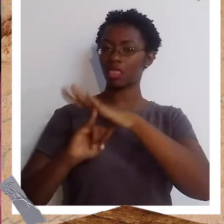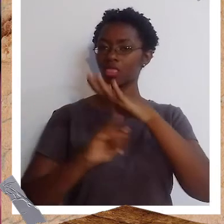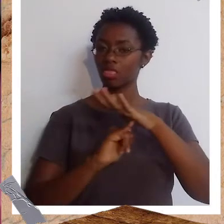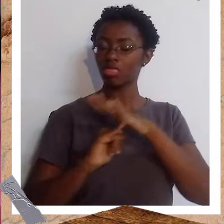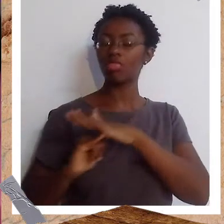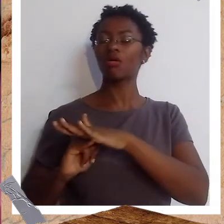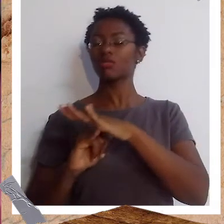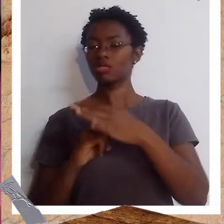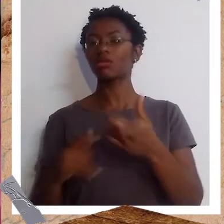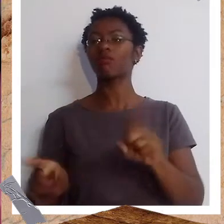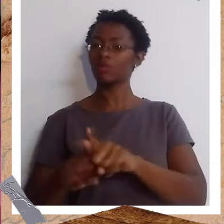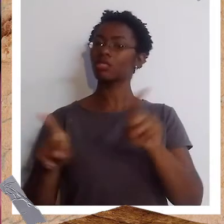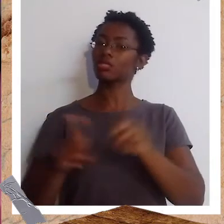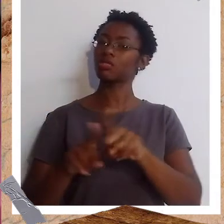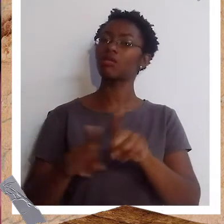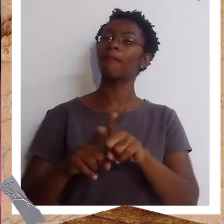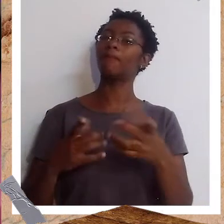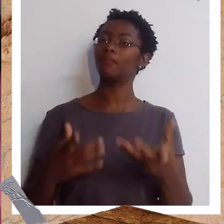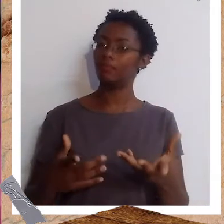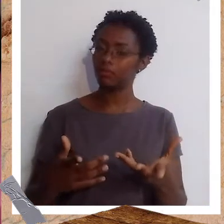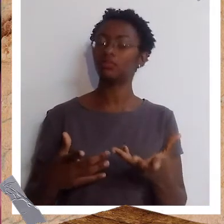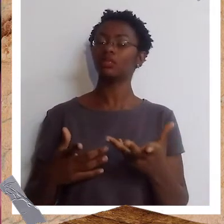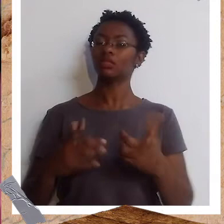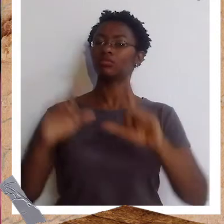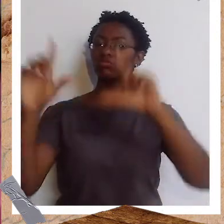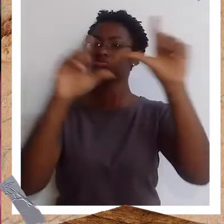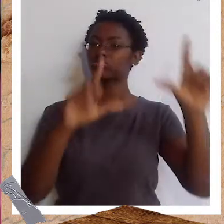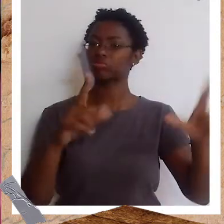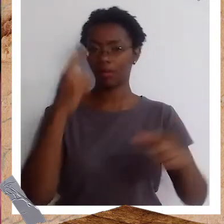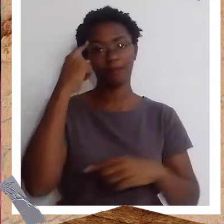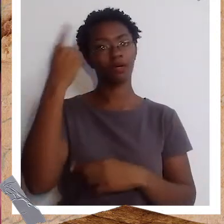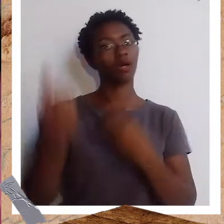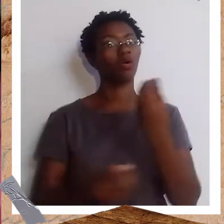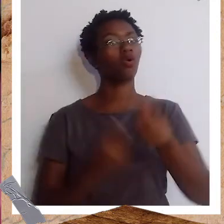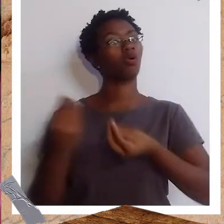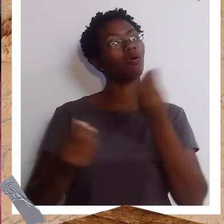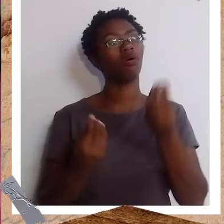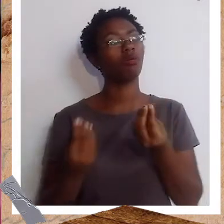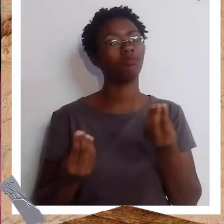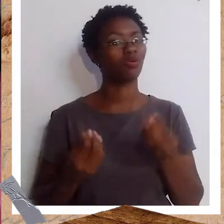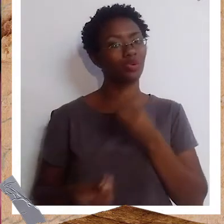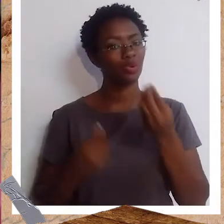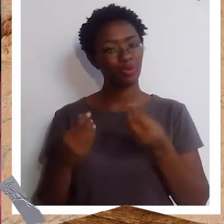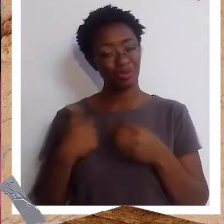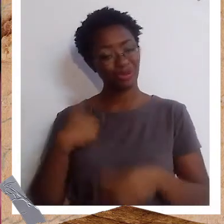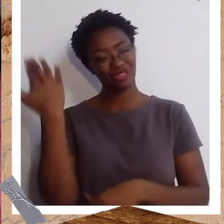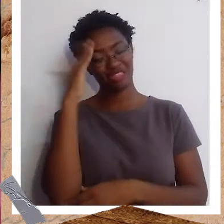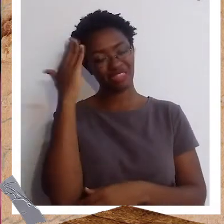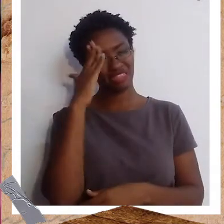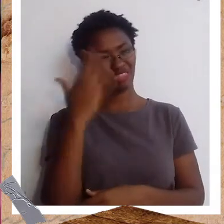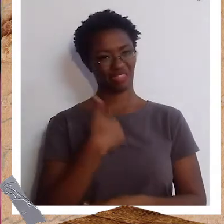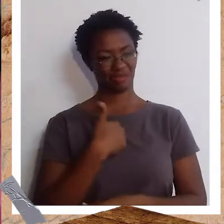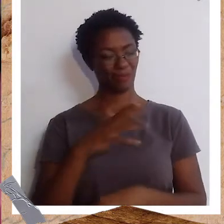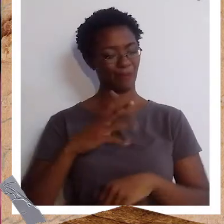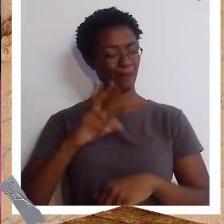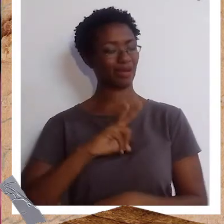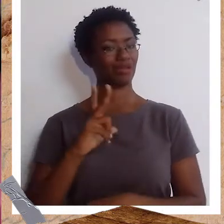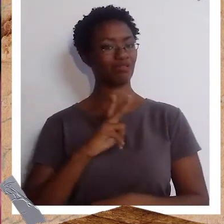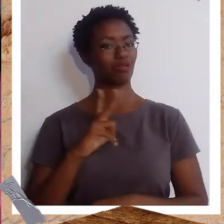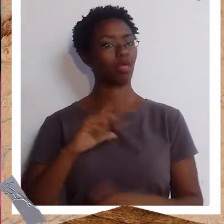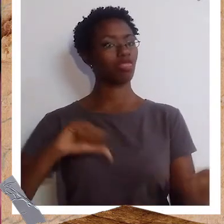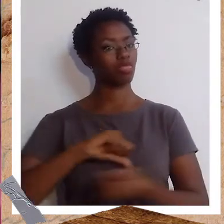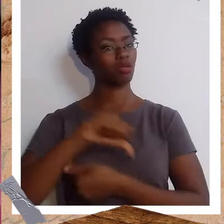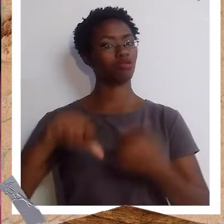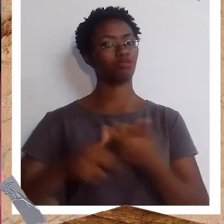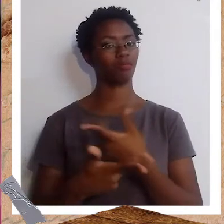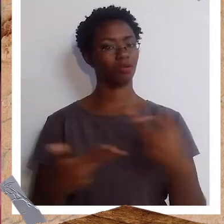Eu acho que isso é parte de como as coisas podem, pelo menos é o que eu compreendo pessoalmente, as coisas podem ser